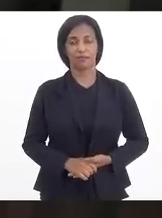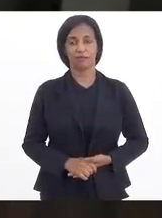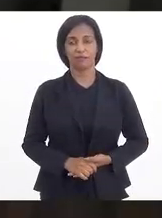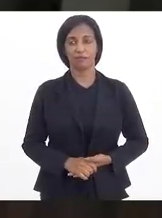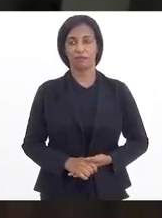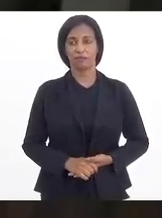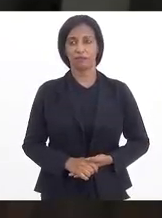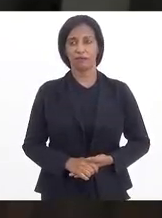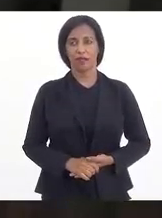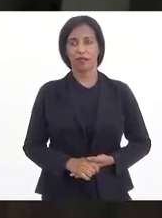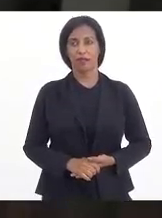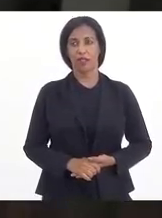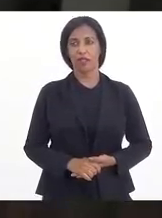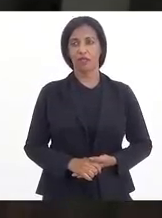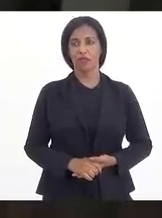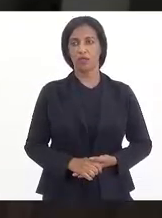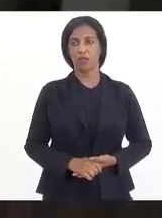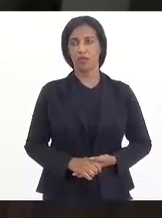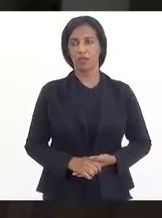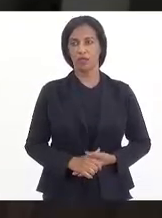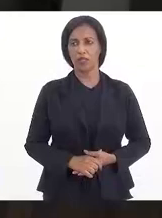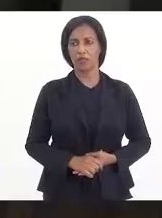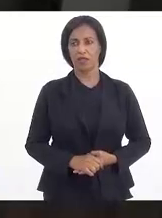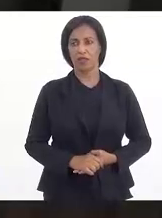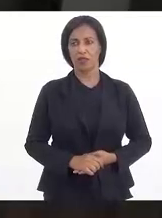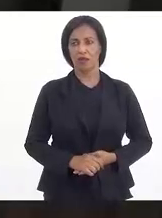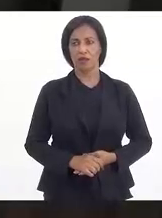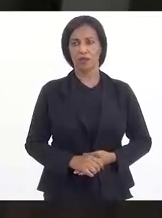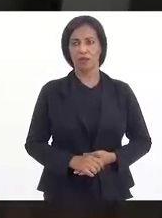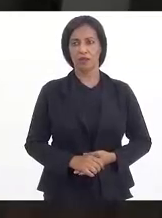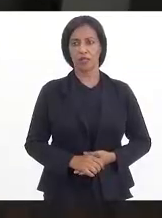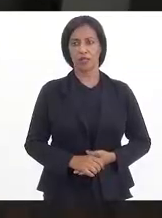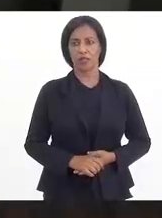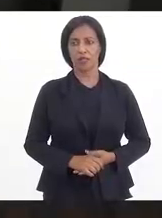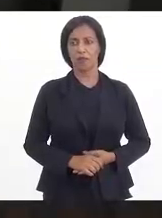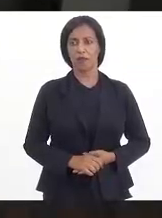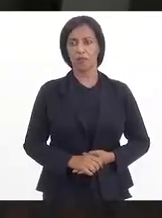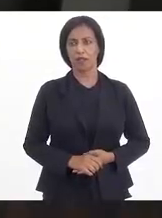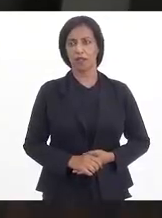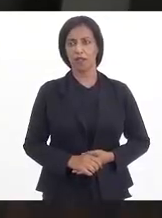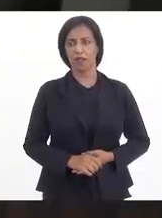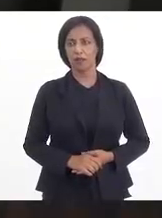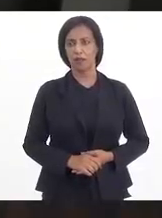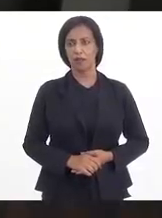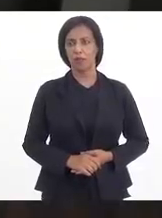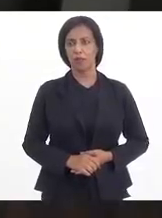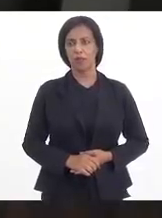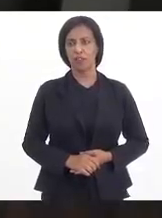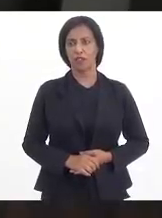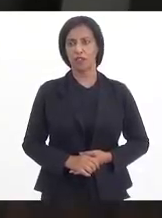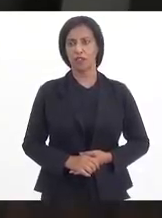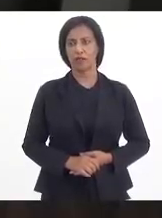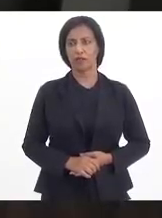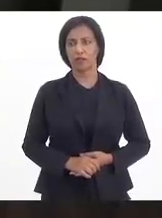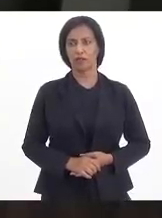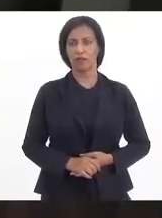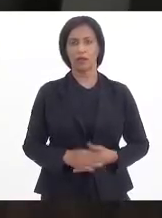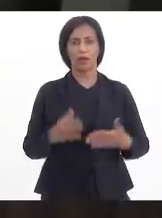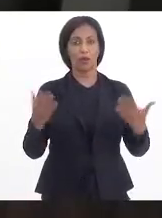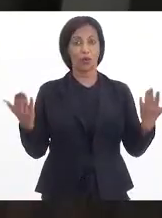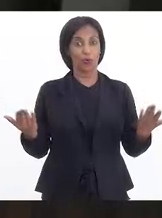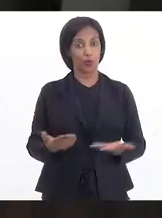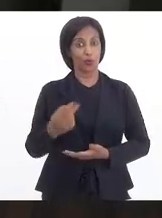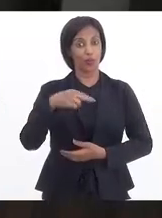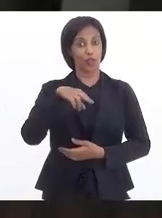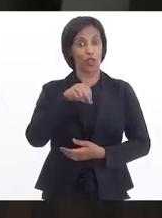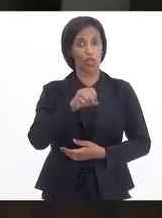E aí e depois aqui e eu E hoje é dia de Nossa